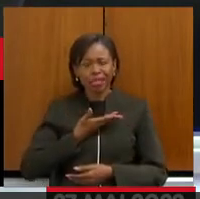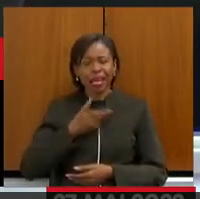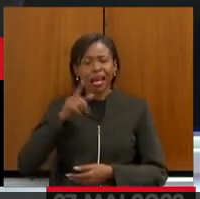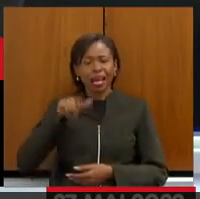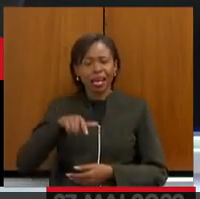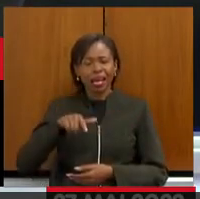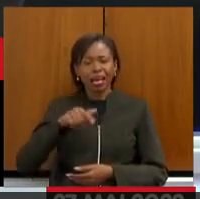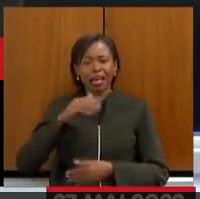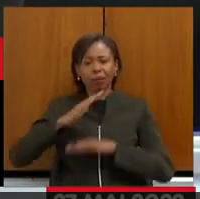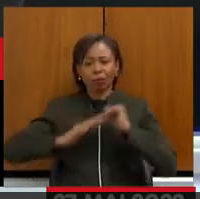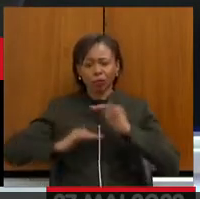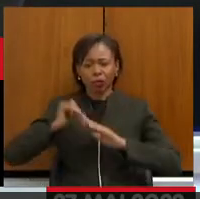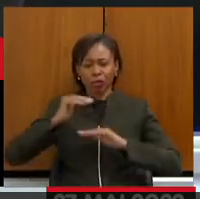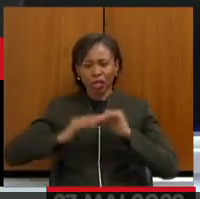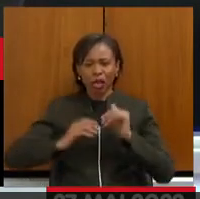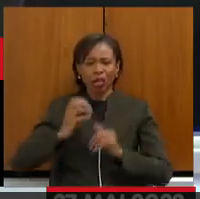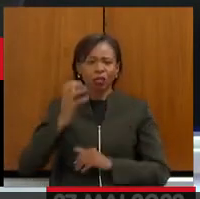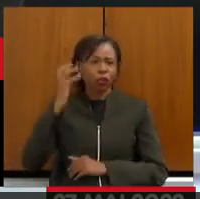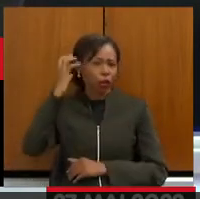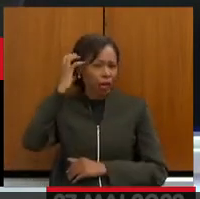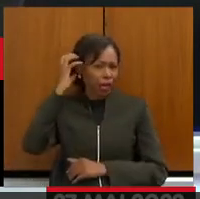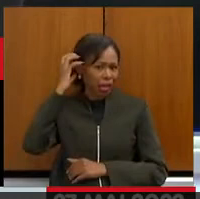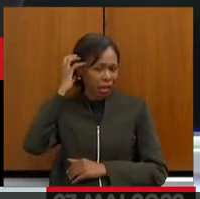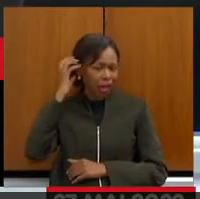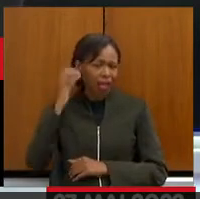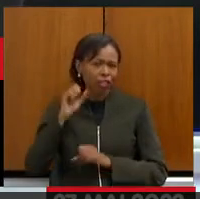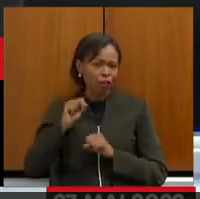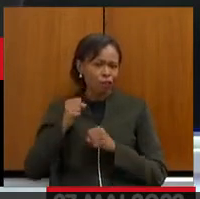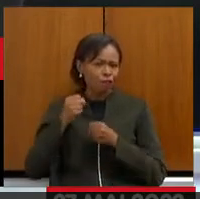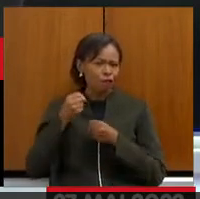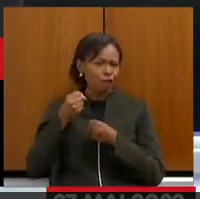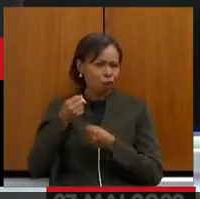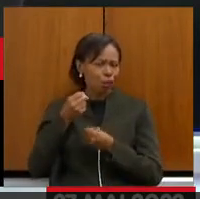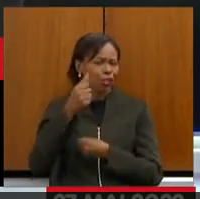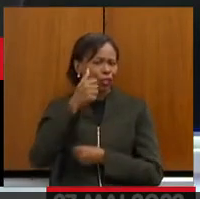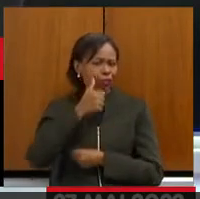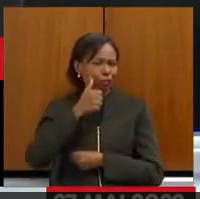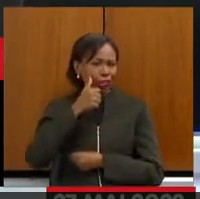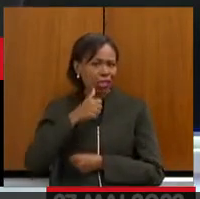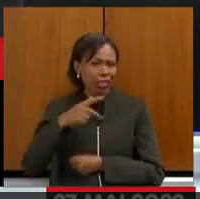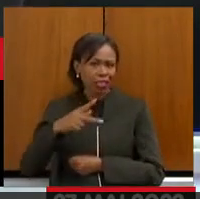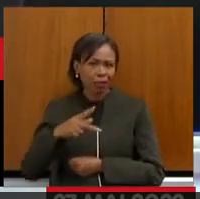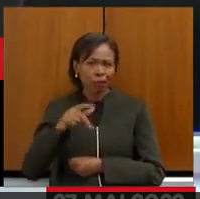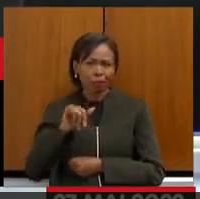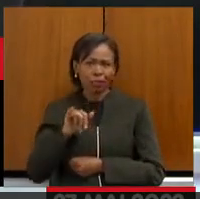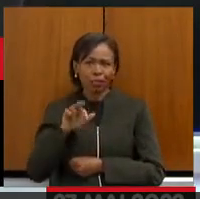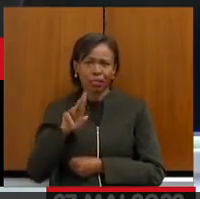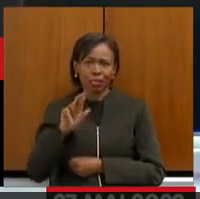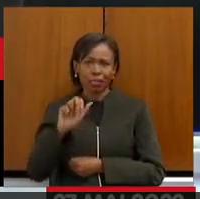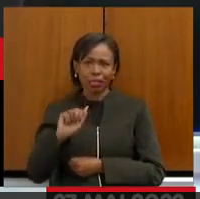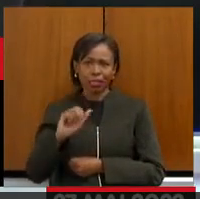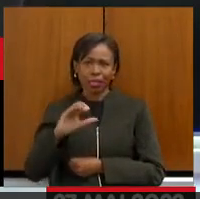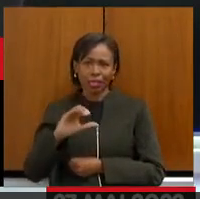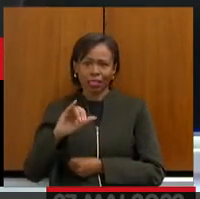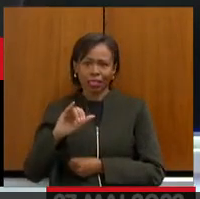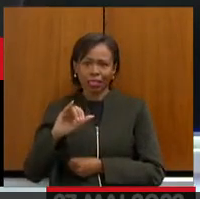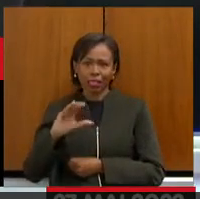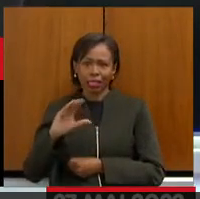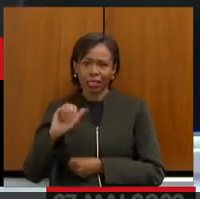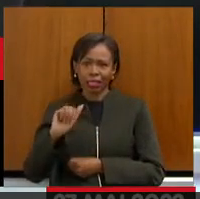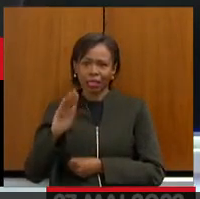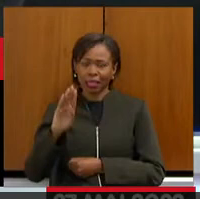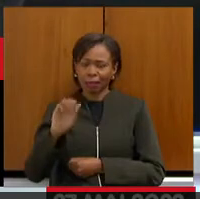radialista representante aqui da força das mulheres do médio Piracicaba a querida valdicéia Reis